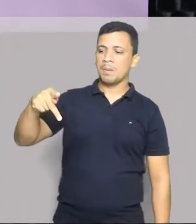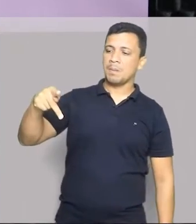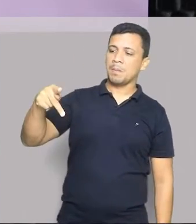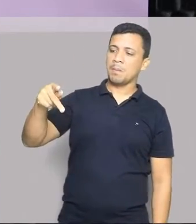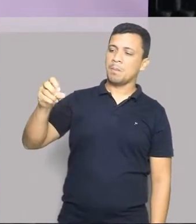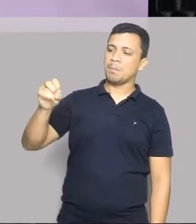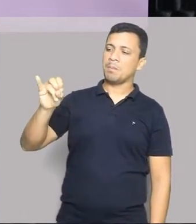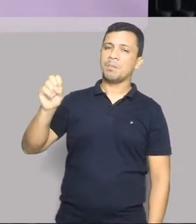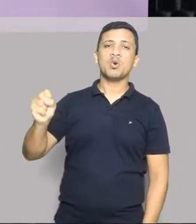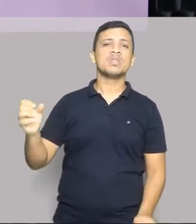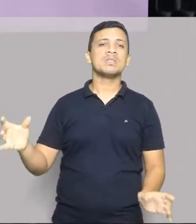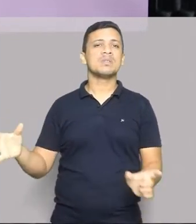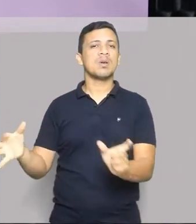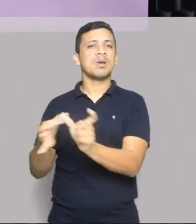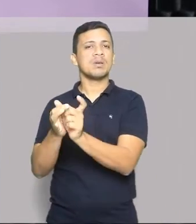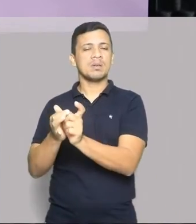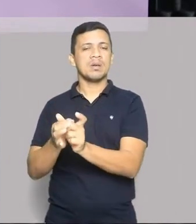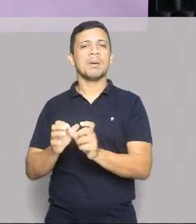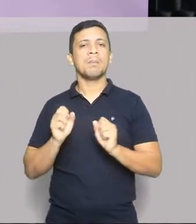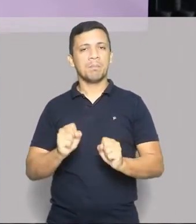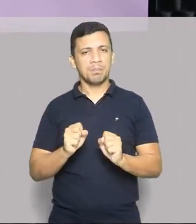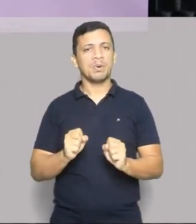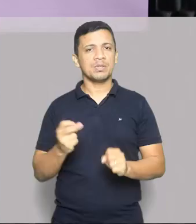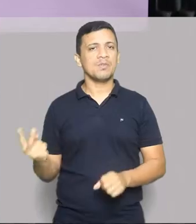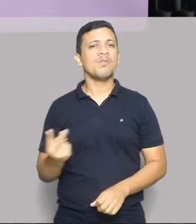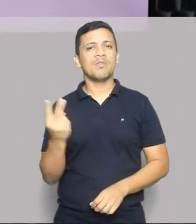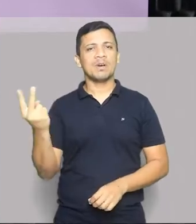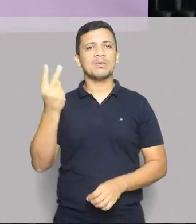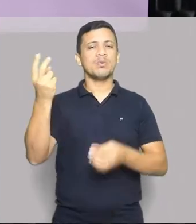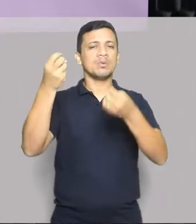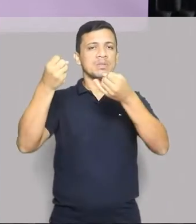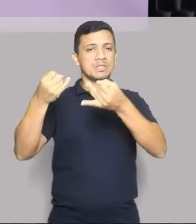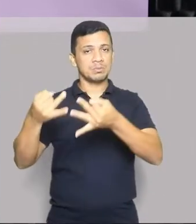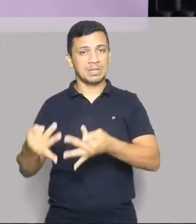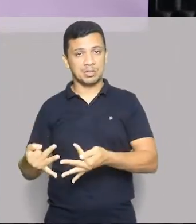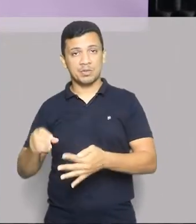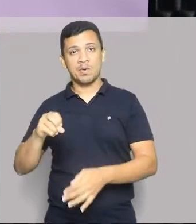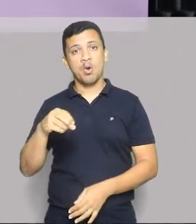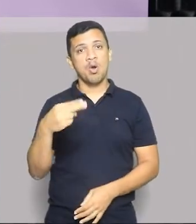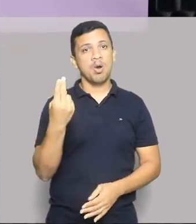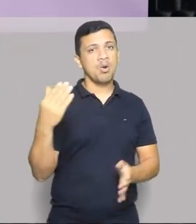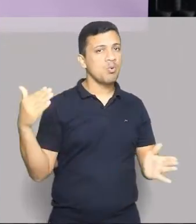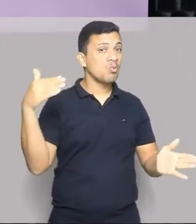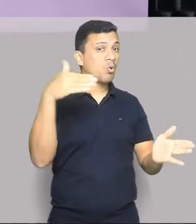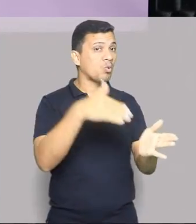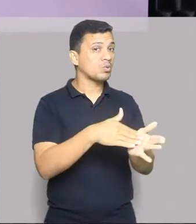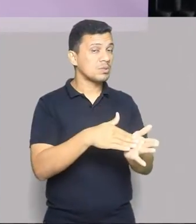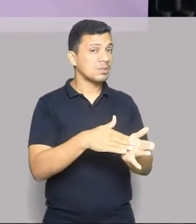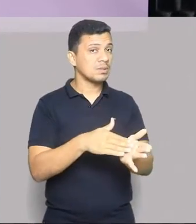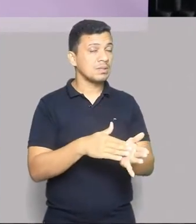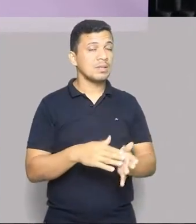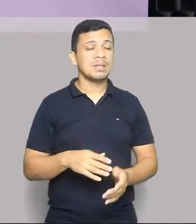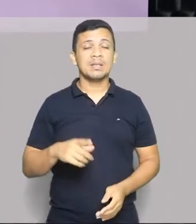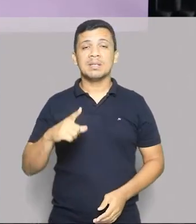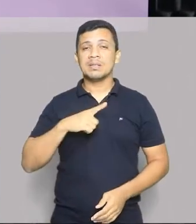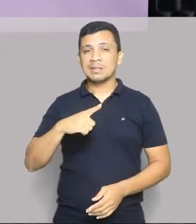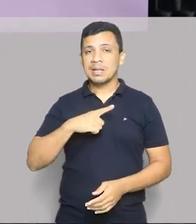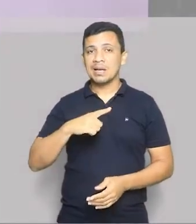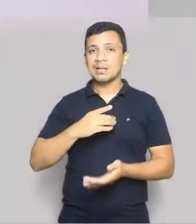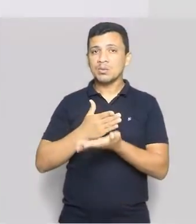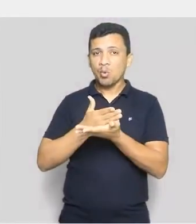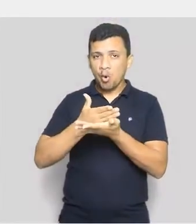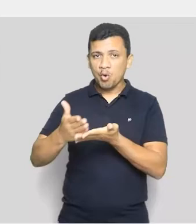gente viu, ele pode assumir o valor explicativo ou conclusivo. Mas toda vez que ele inicia o